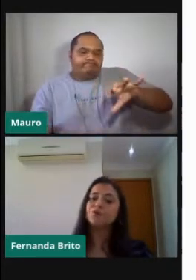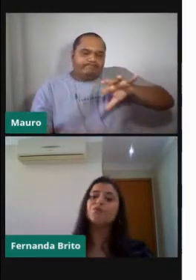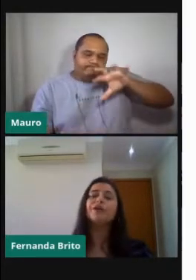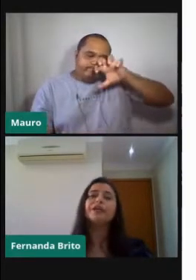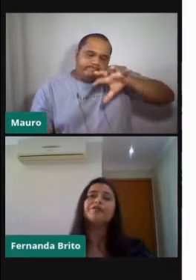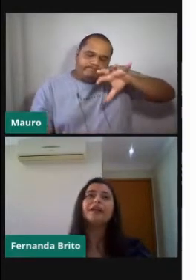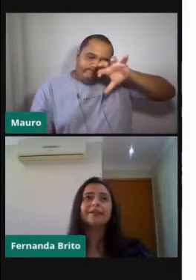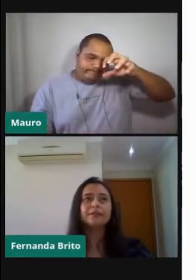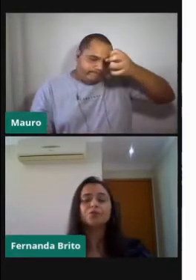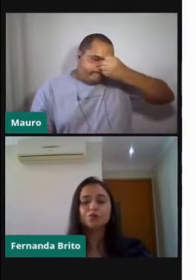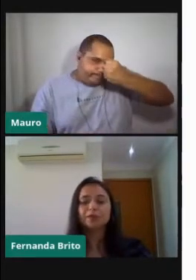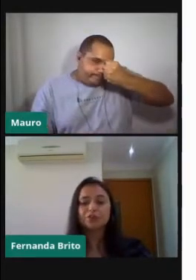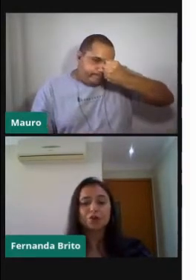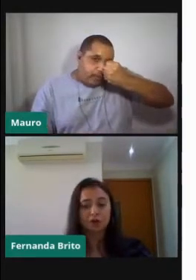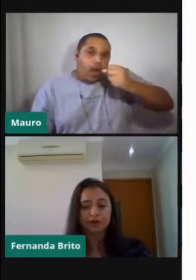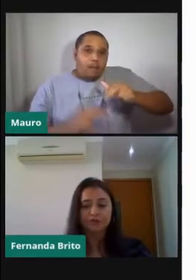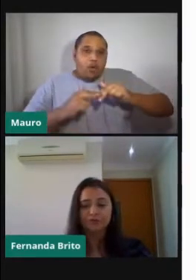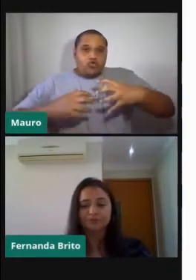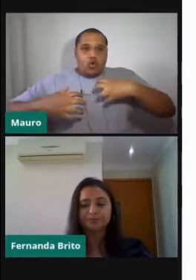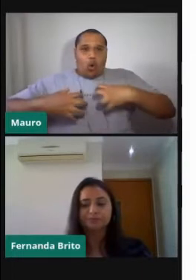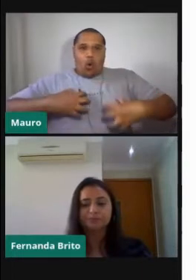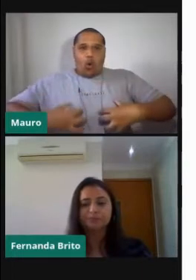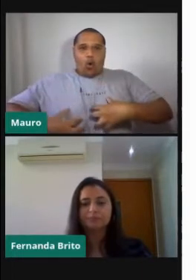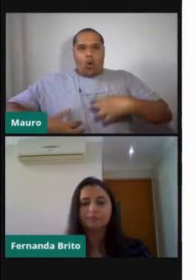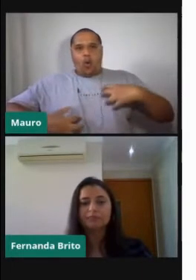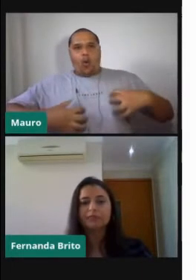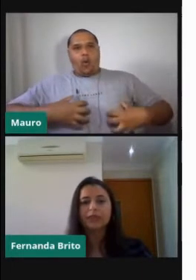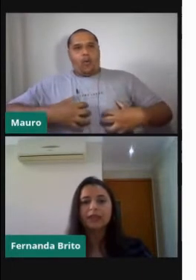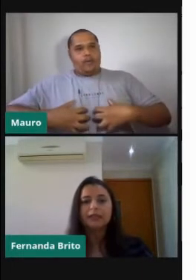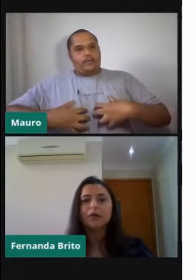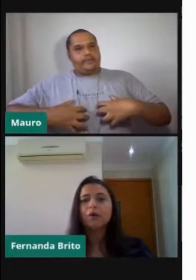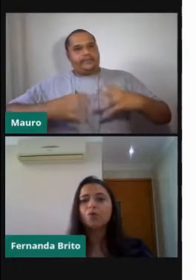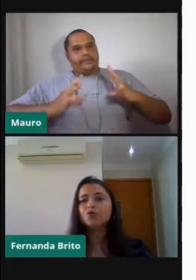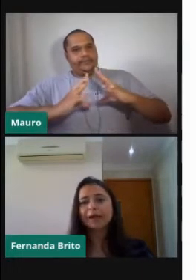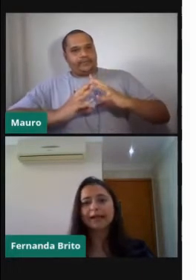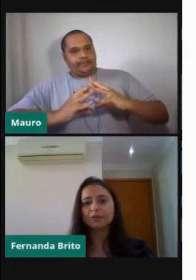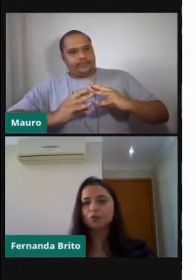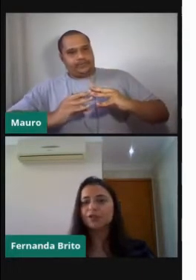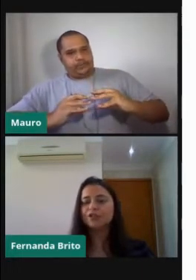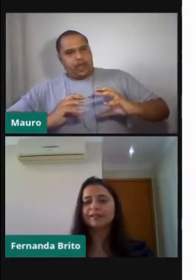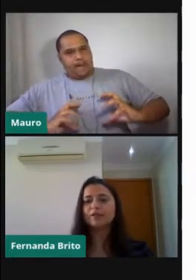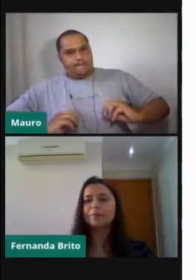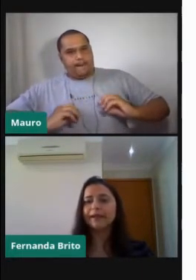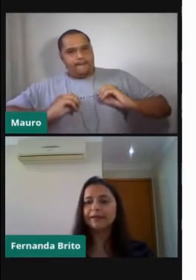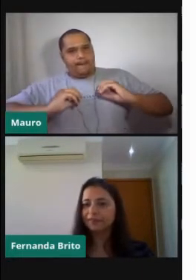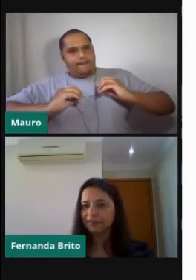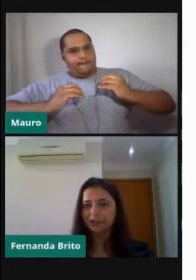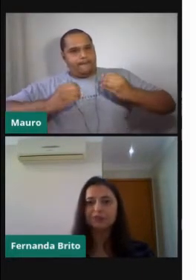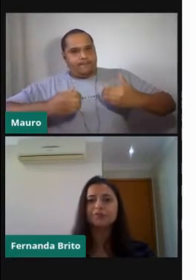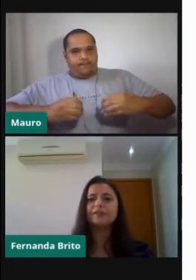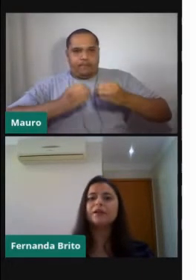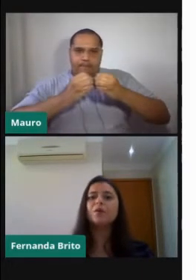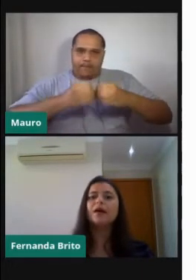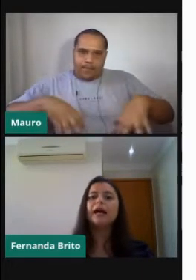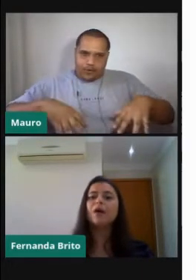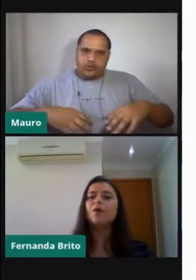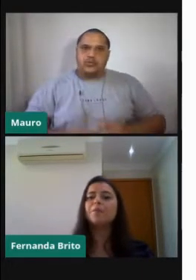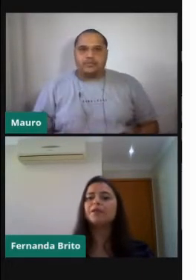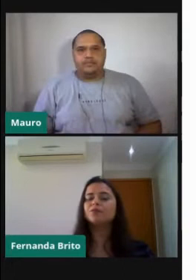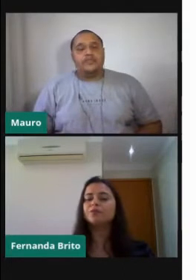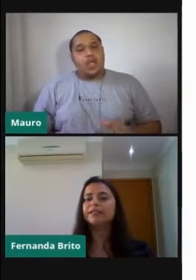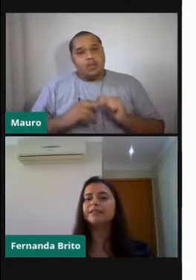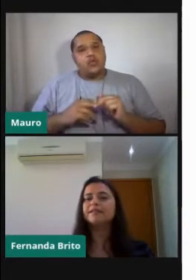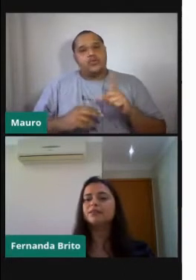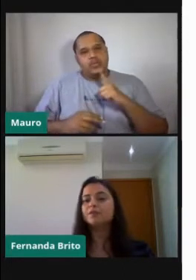choque séptico e falência múltipla de órgãos. Então, alguns marcadores já são bem definidos, então, há